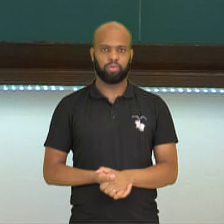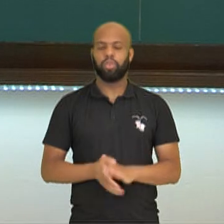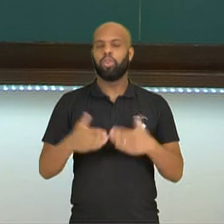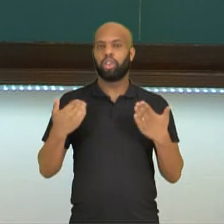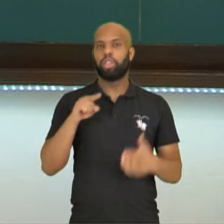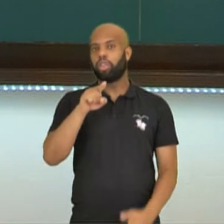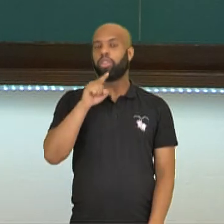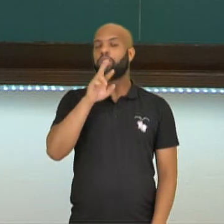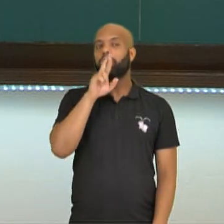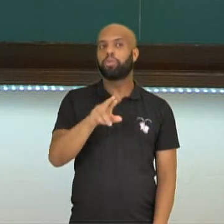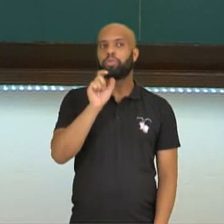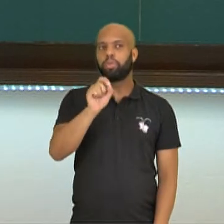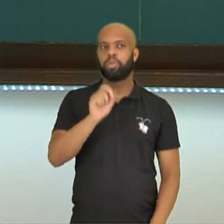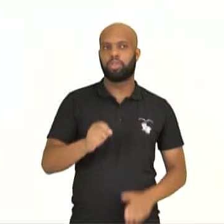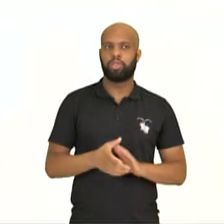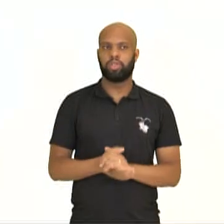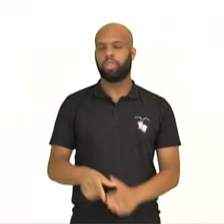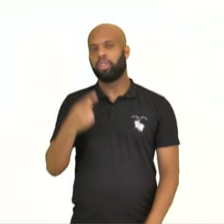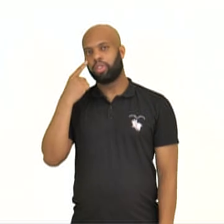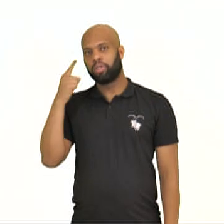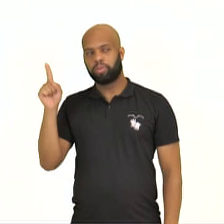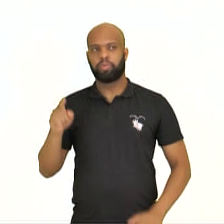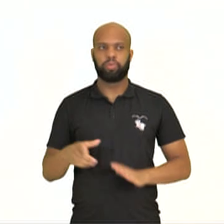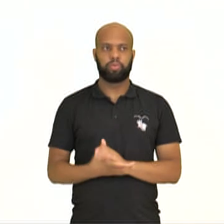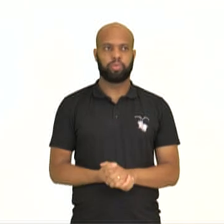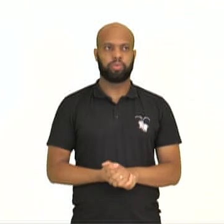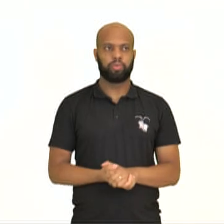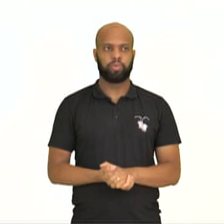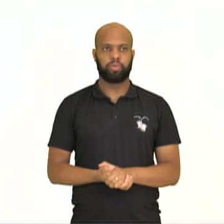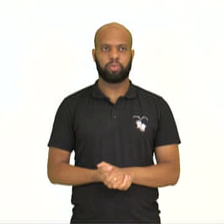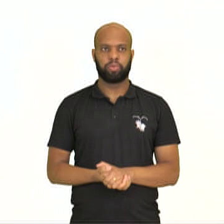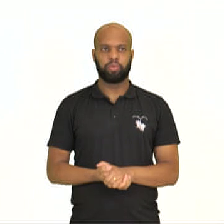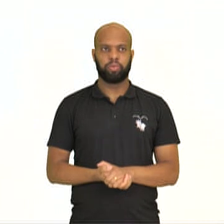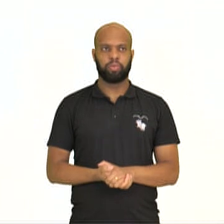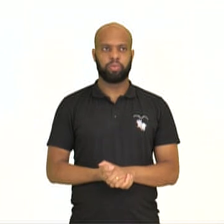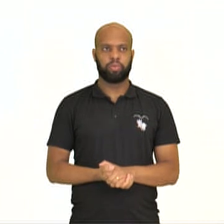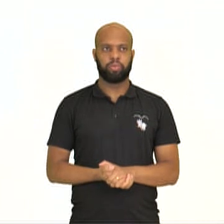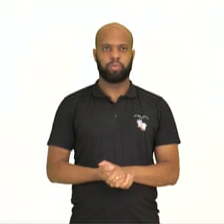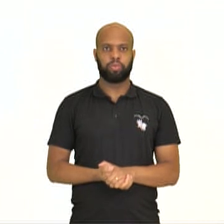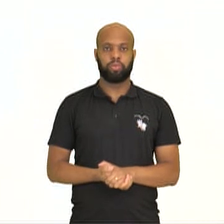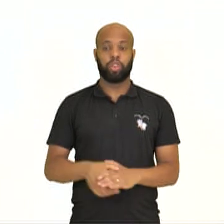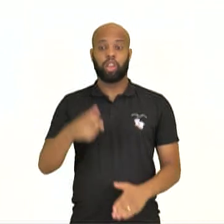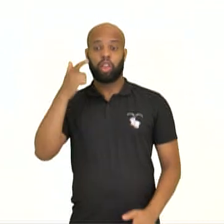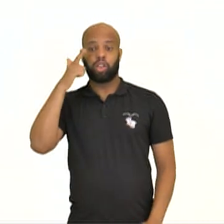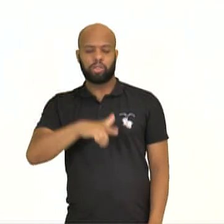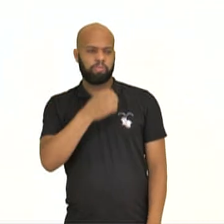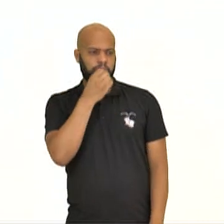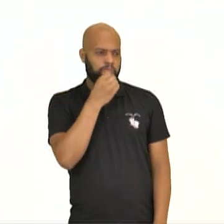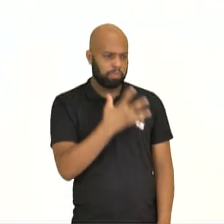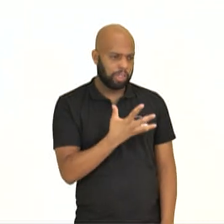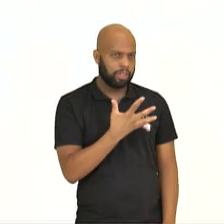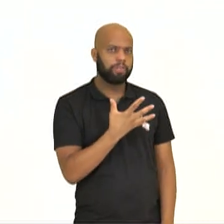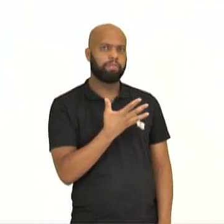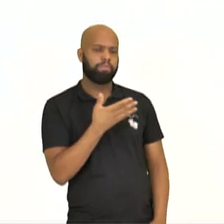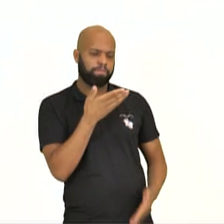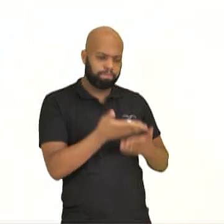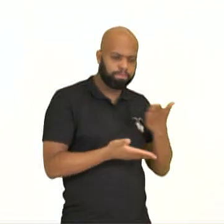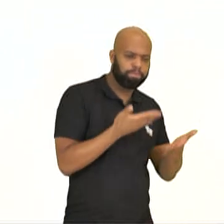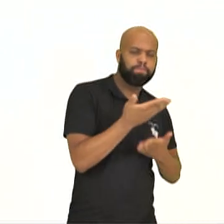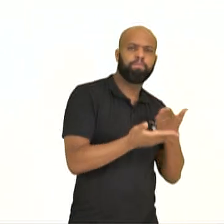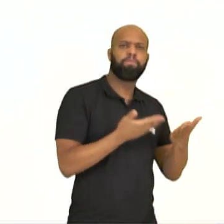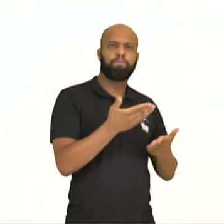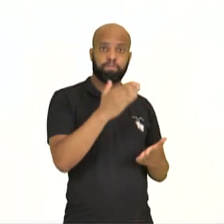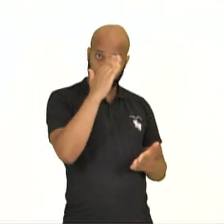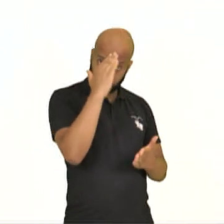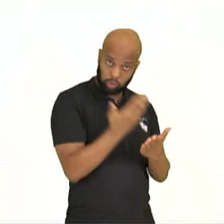E aí, o que você respondeu? Vamos ver aqui. Para ganhar uma argumentação, seja uma discussão, um debate